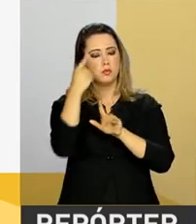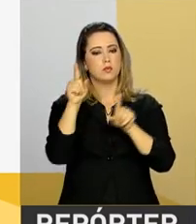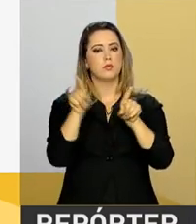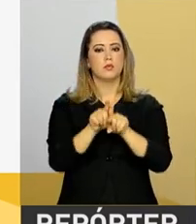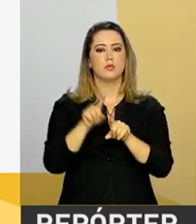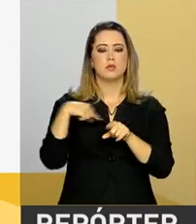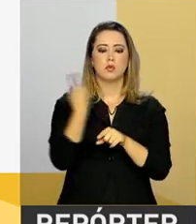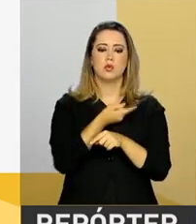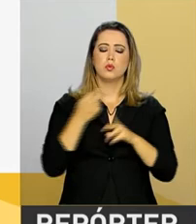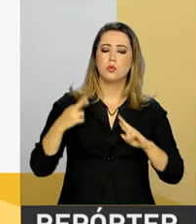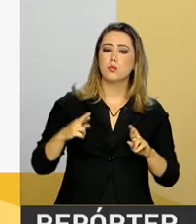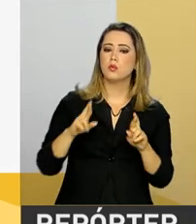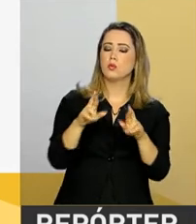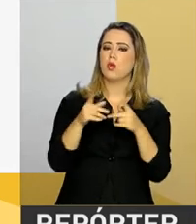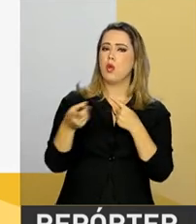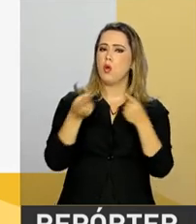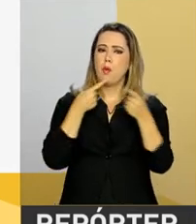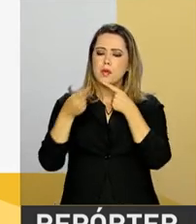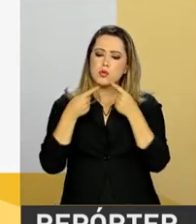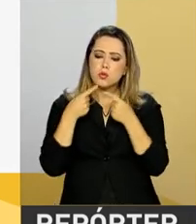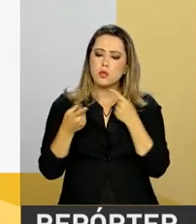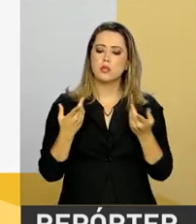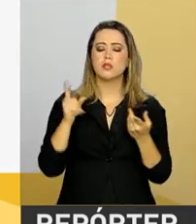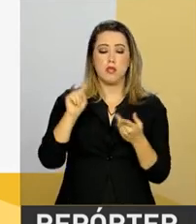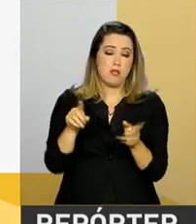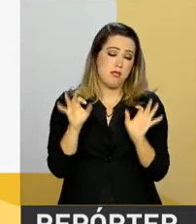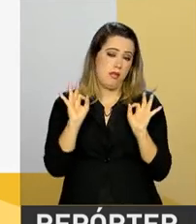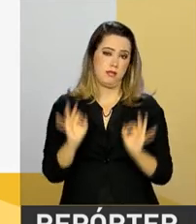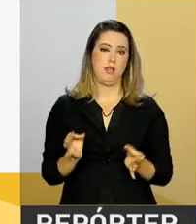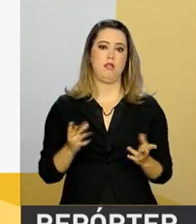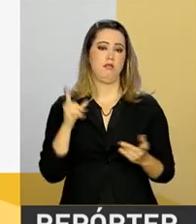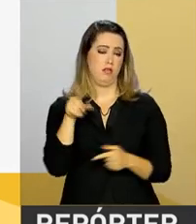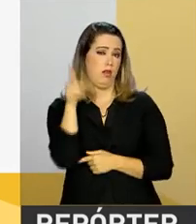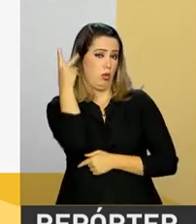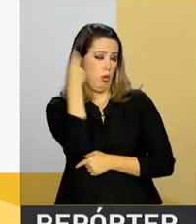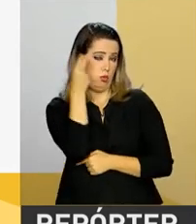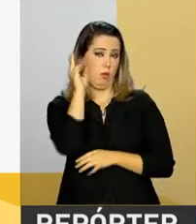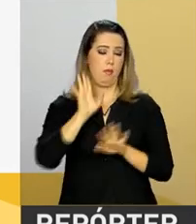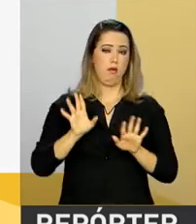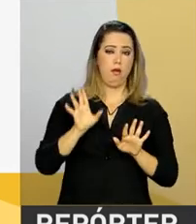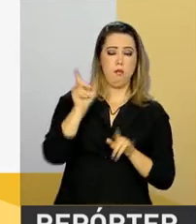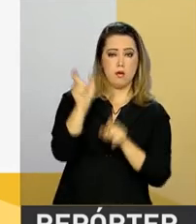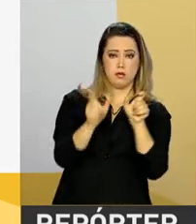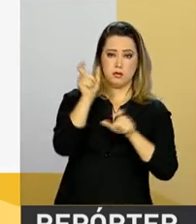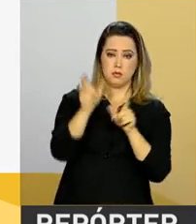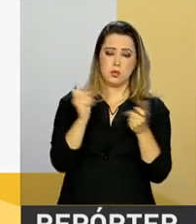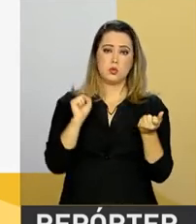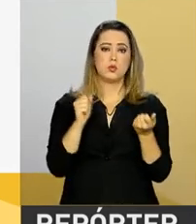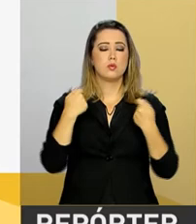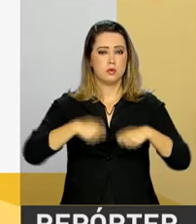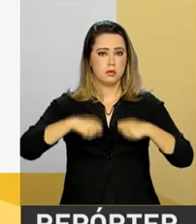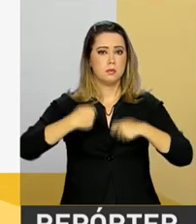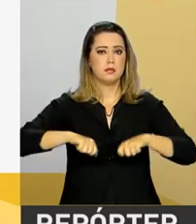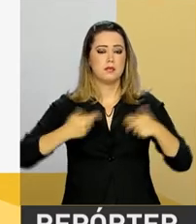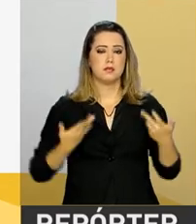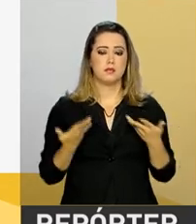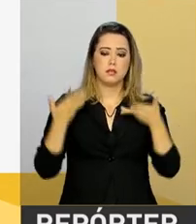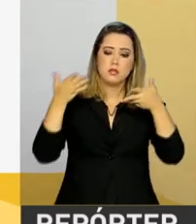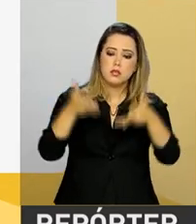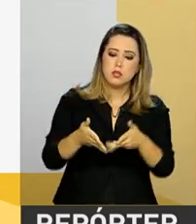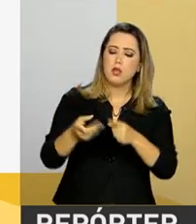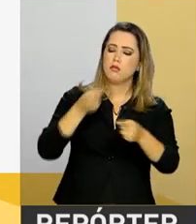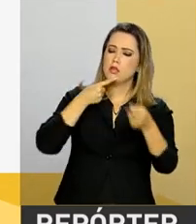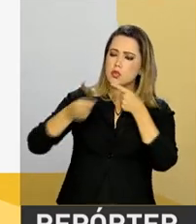um uma discussão dessa que é legítimo é normal e as pessoas devem viajar